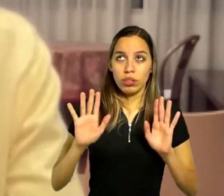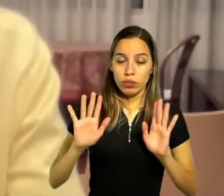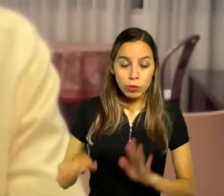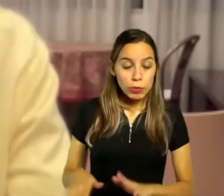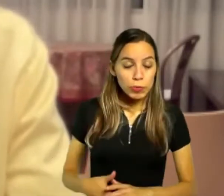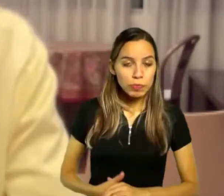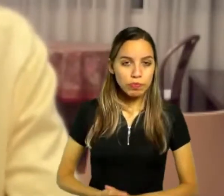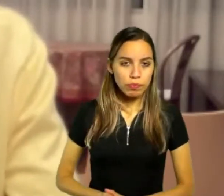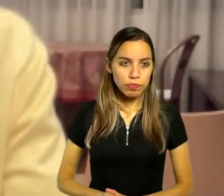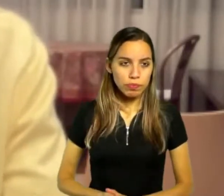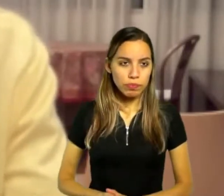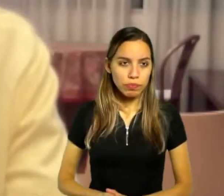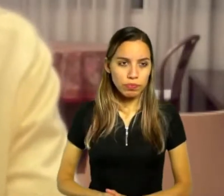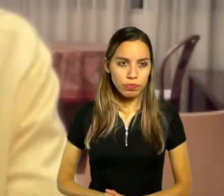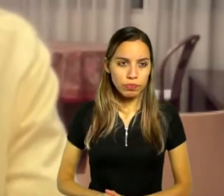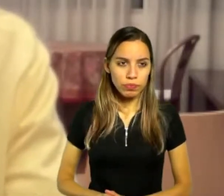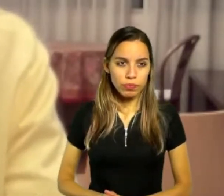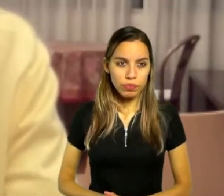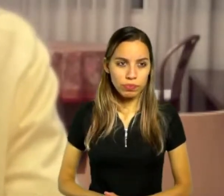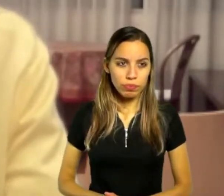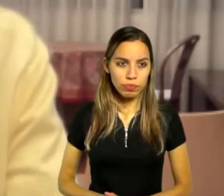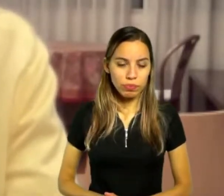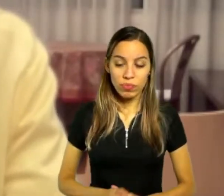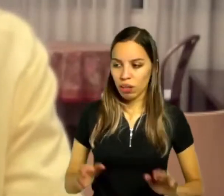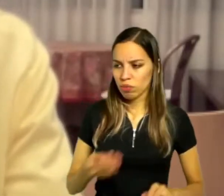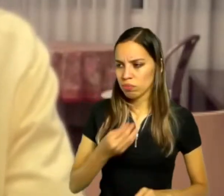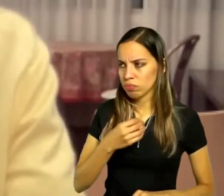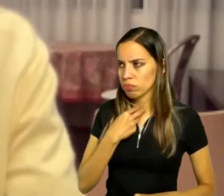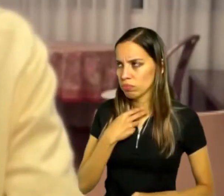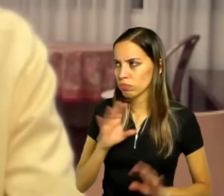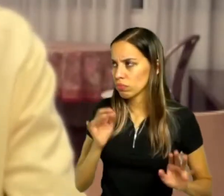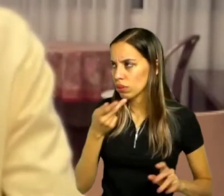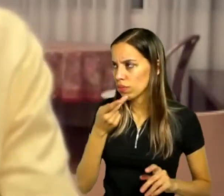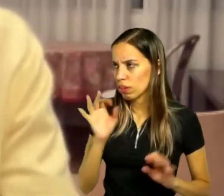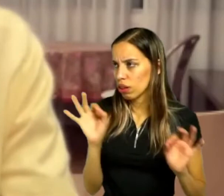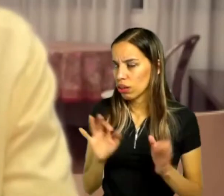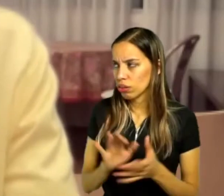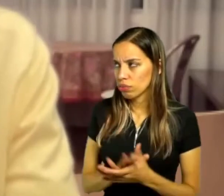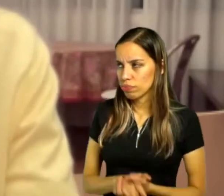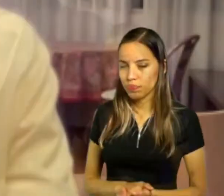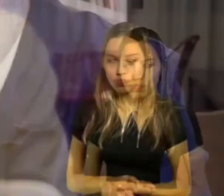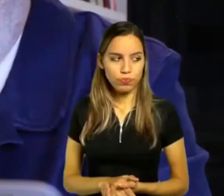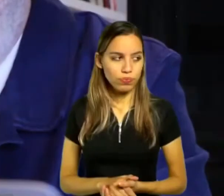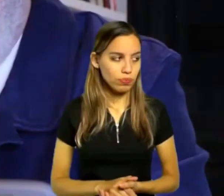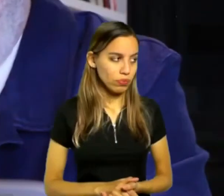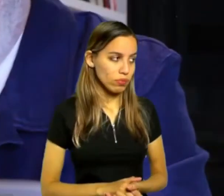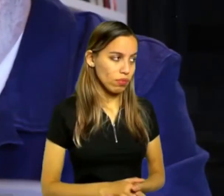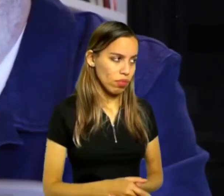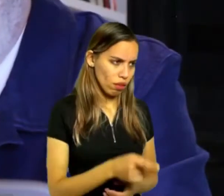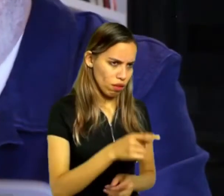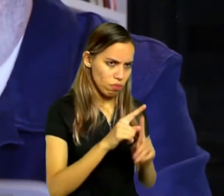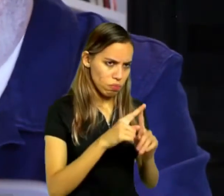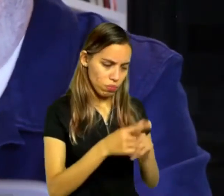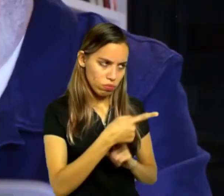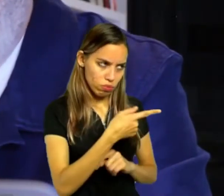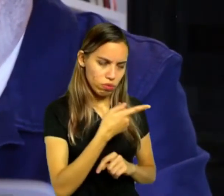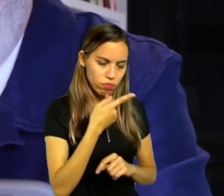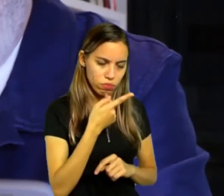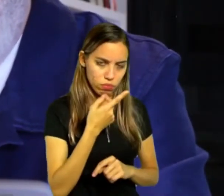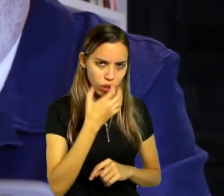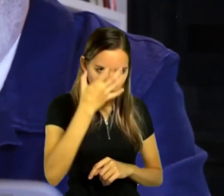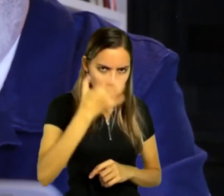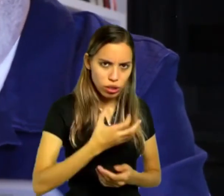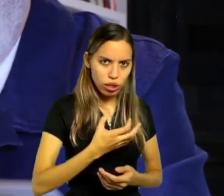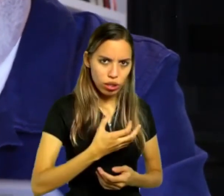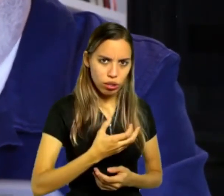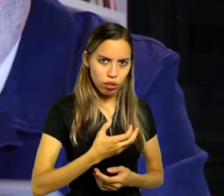Eu juro que eu não sou candidato a nada, viu, Afonso? Mas a seriedade do que você fala é absurda. É o